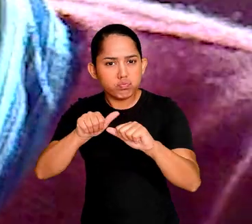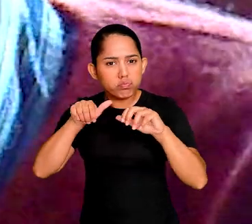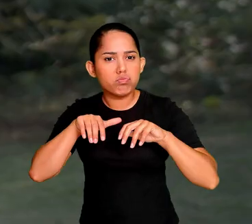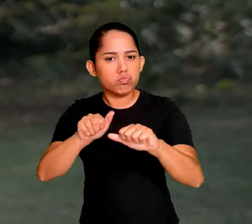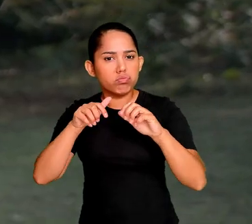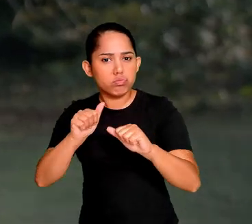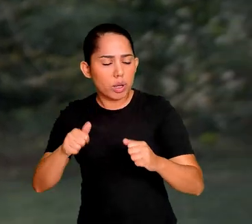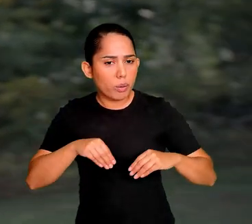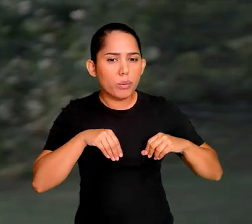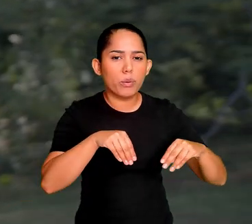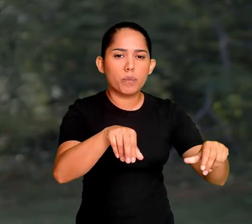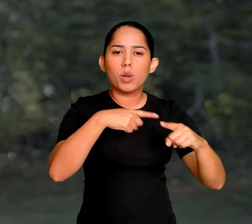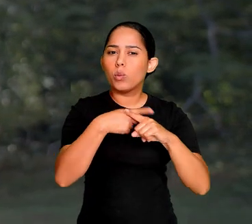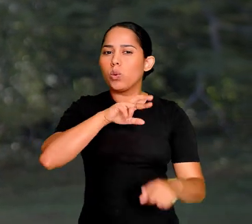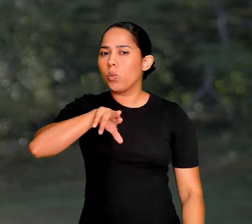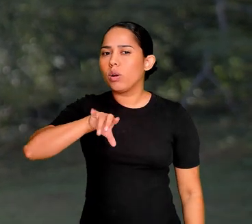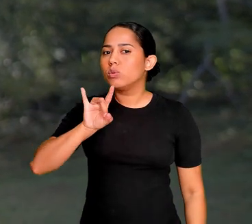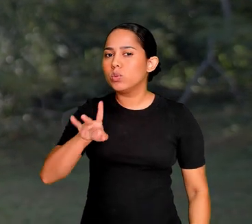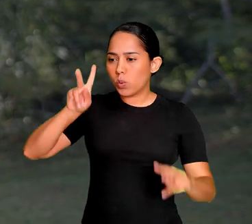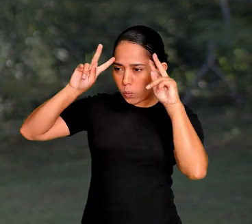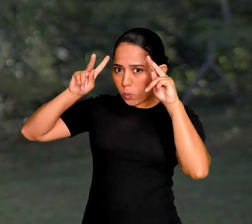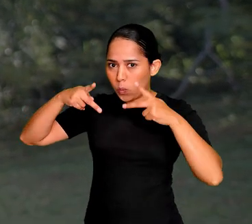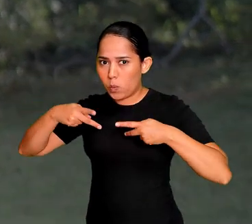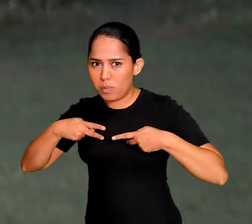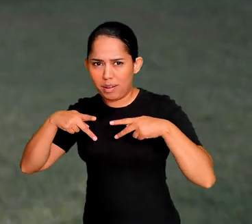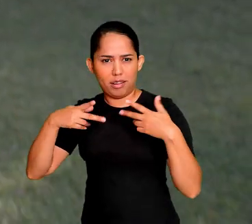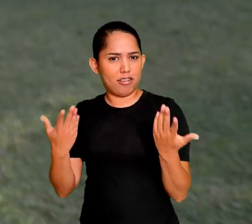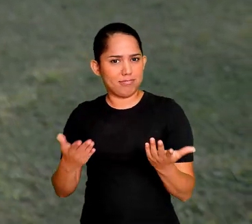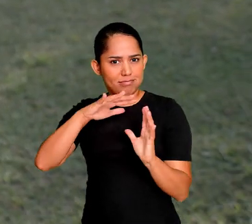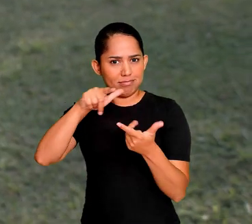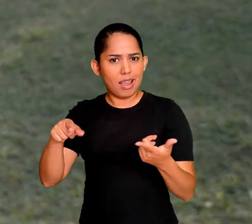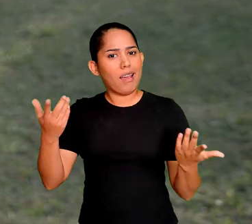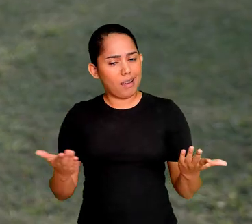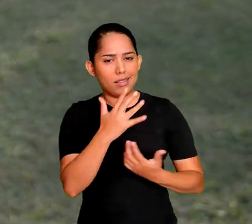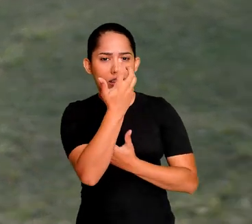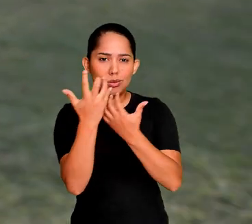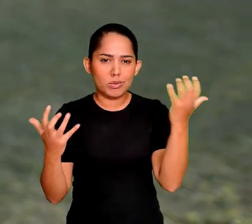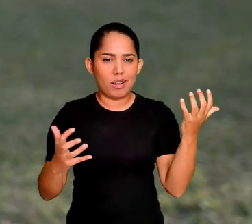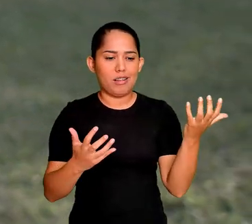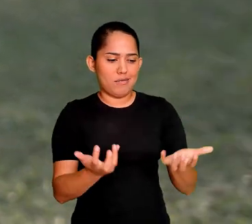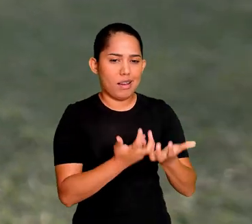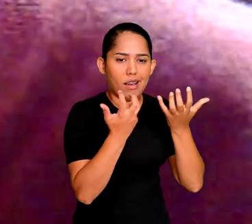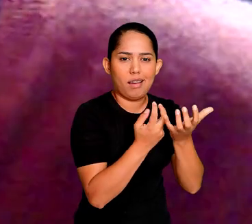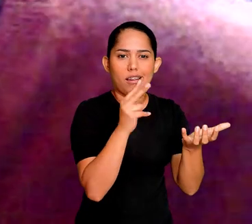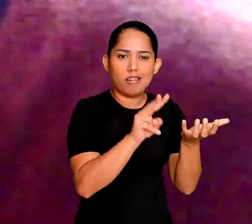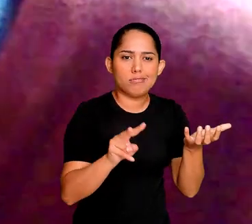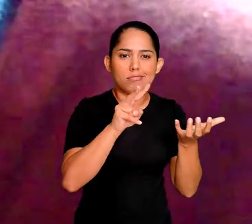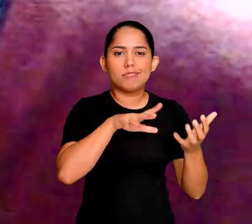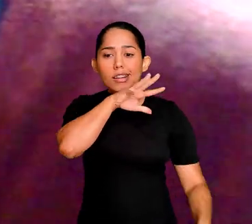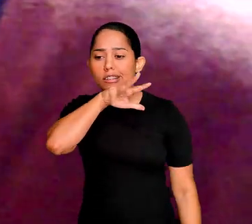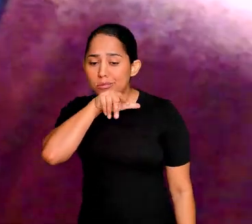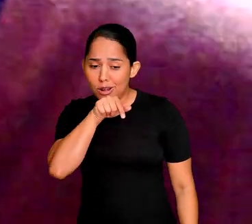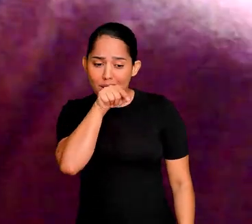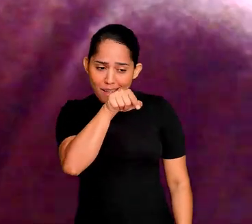il lugar che non è solo uomo na terra, è uomo con a natureza, che è vegetação, animal, e a